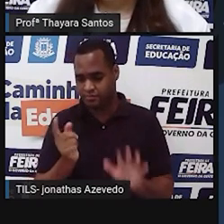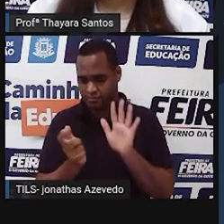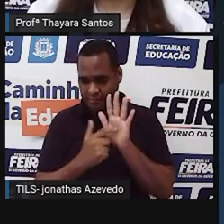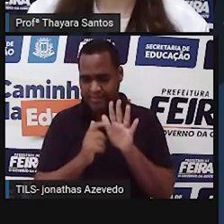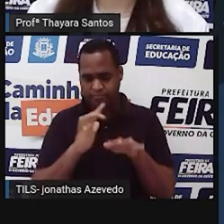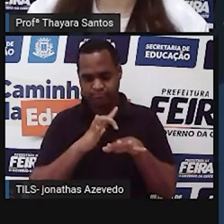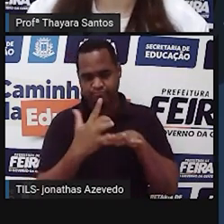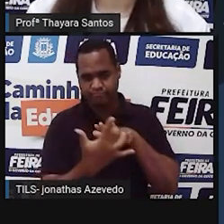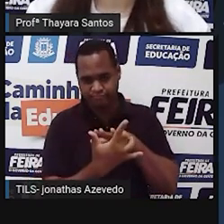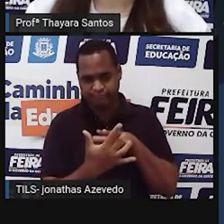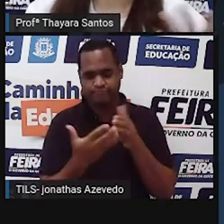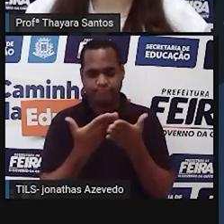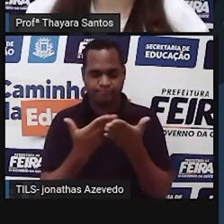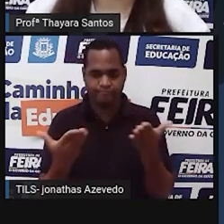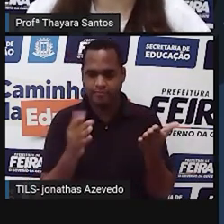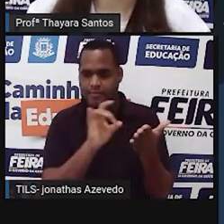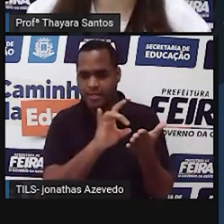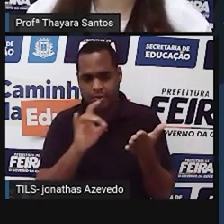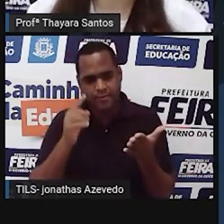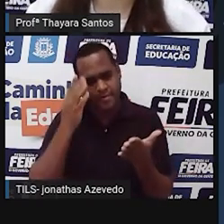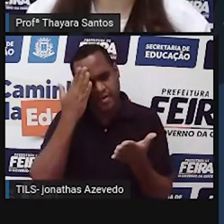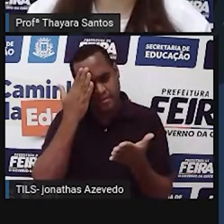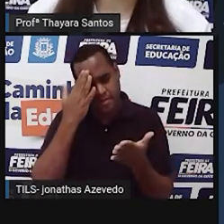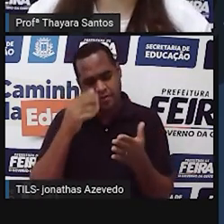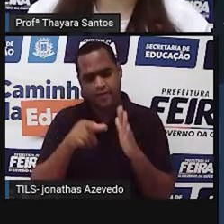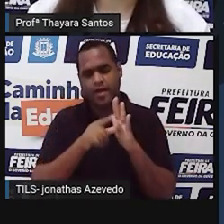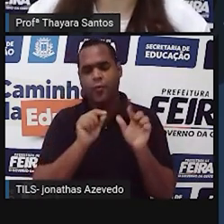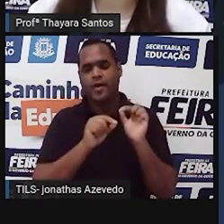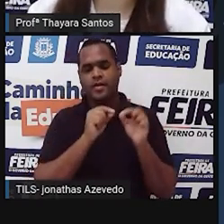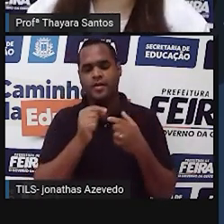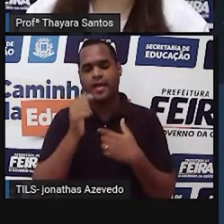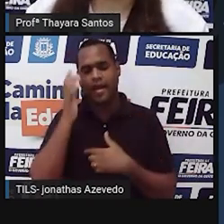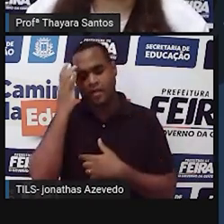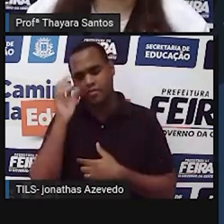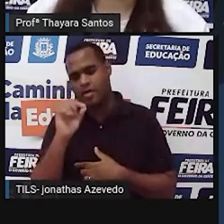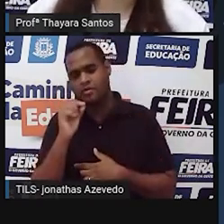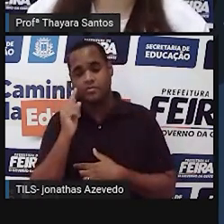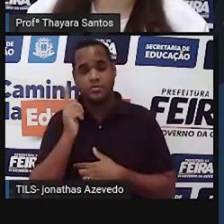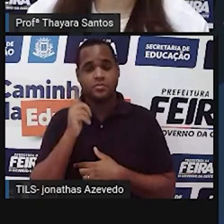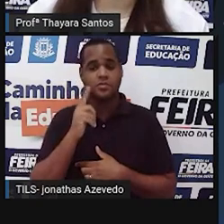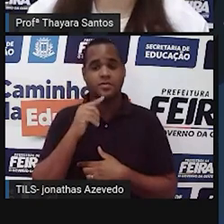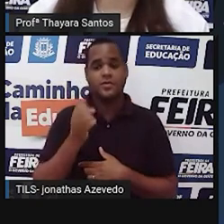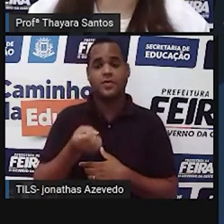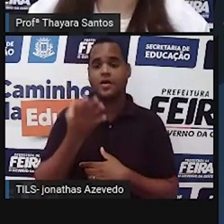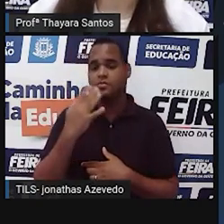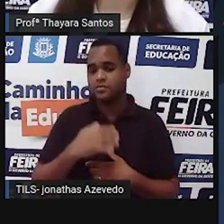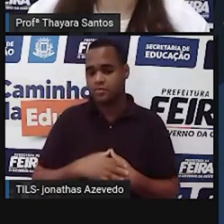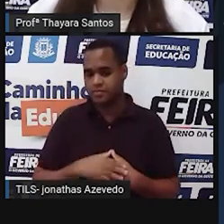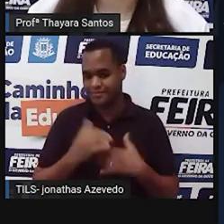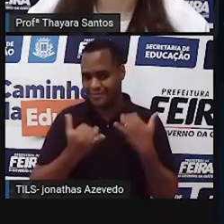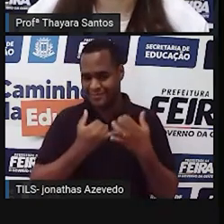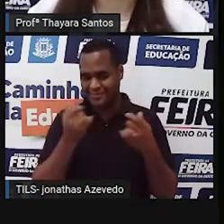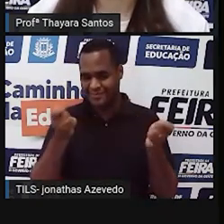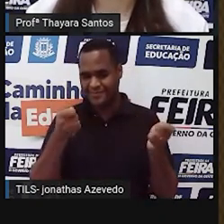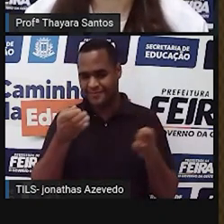redes sociais, que eu quero saber o que foi que vocês acharam desse joguinho. Quantas acertaram? Então, se divirtam aí.